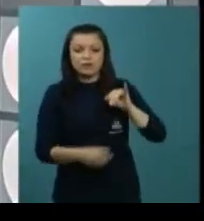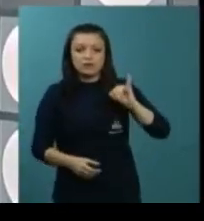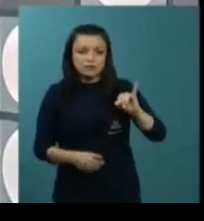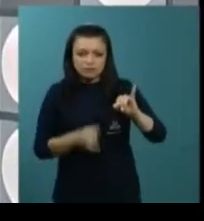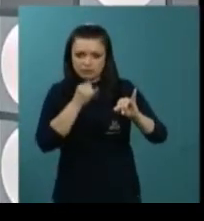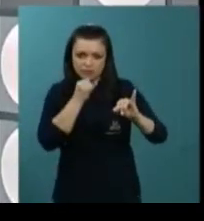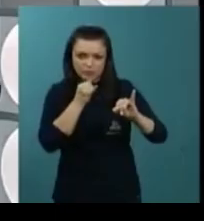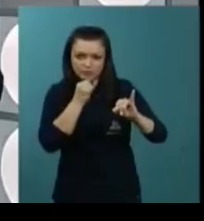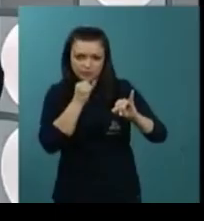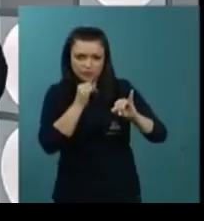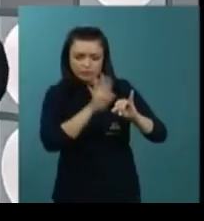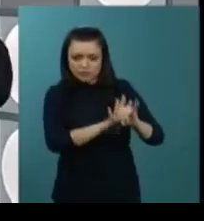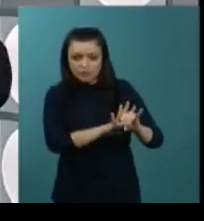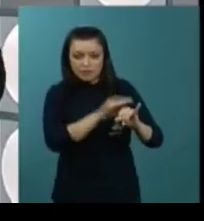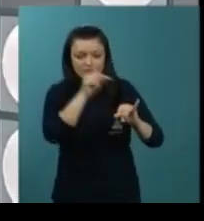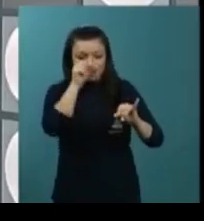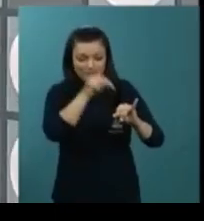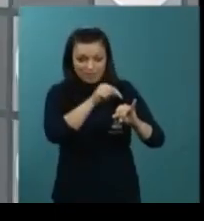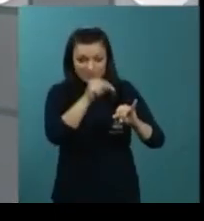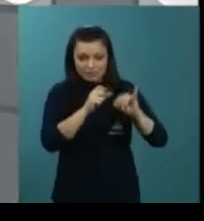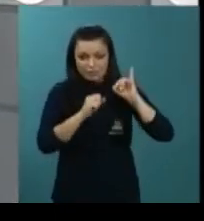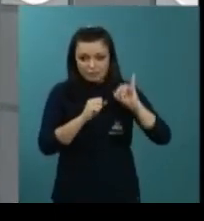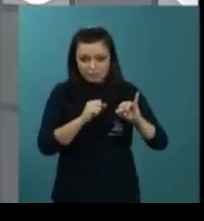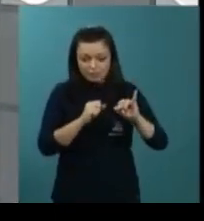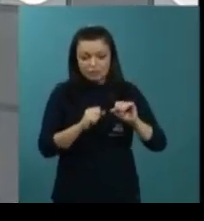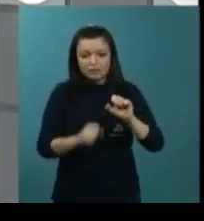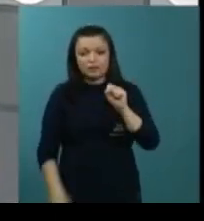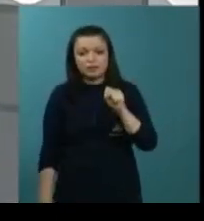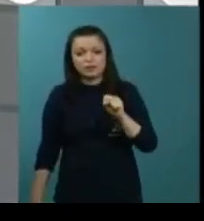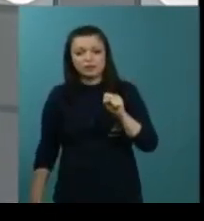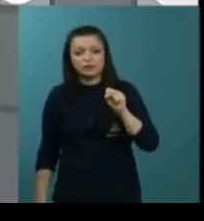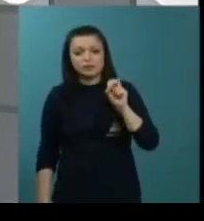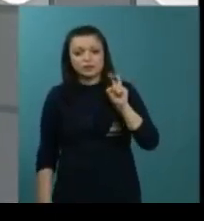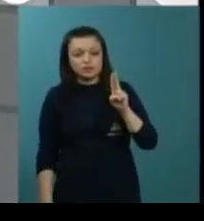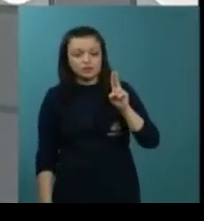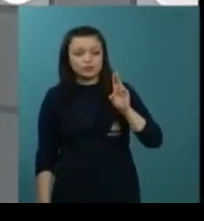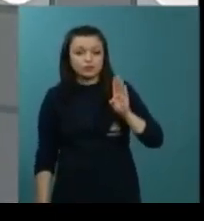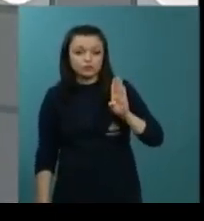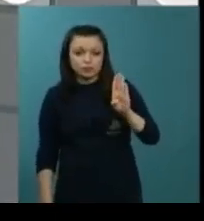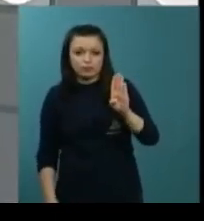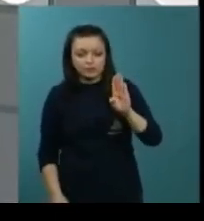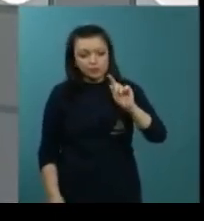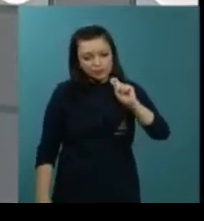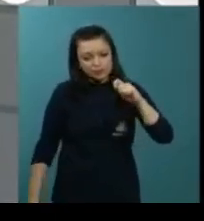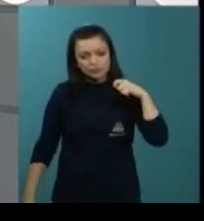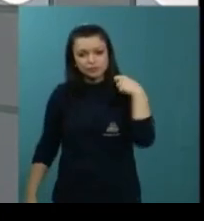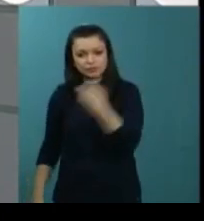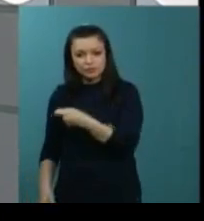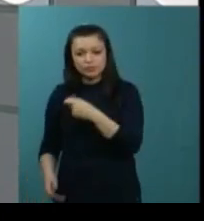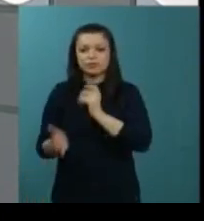I, então nós dizemos que esse conjunto B